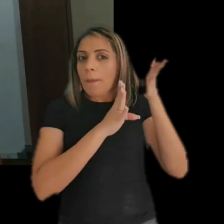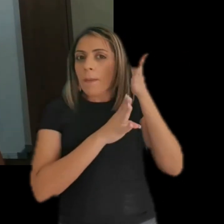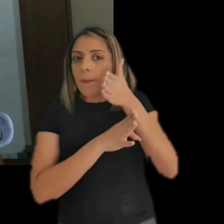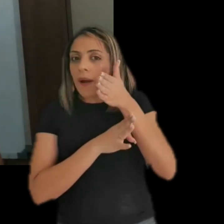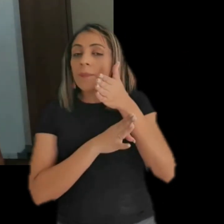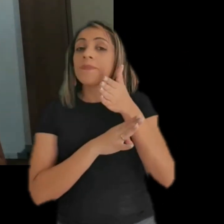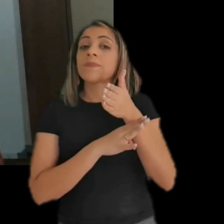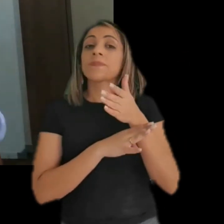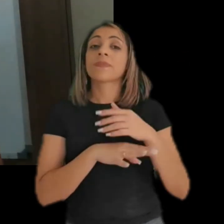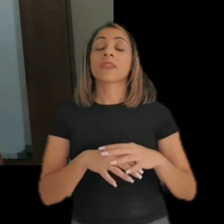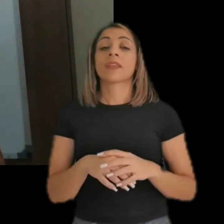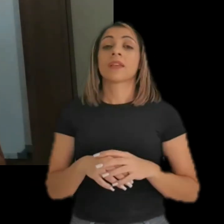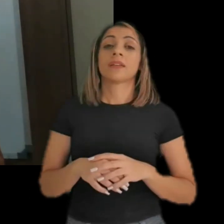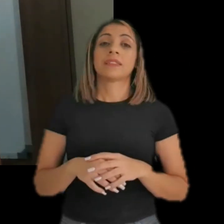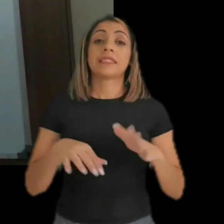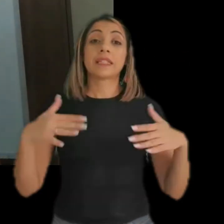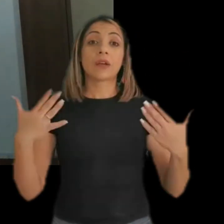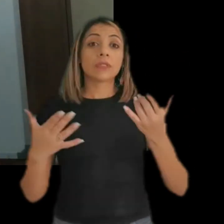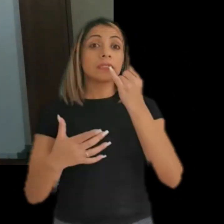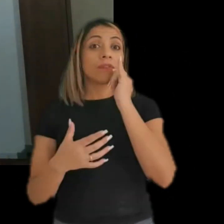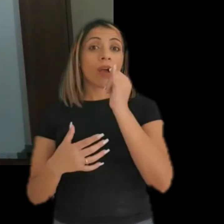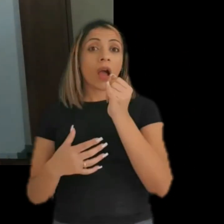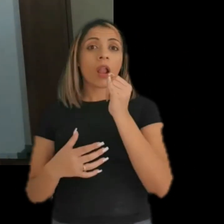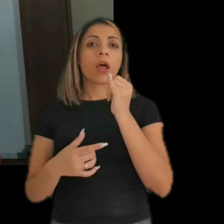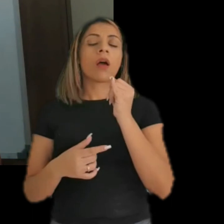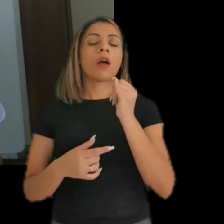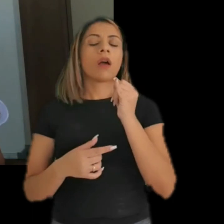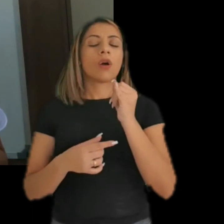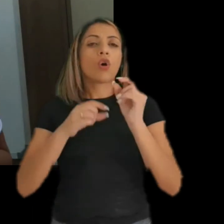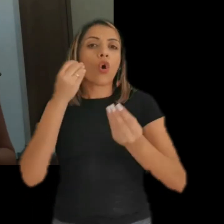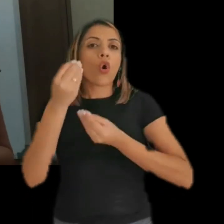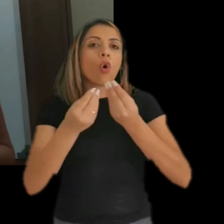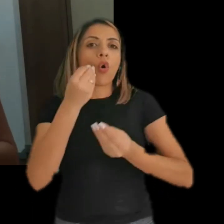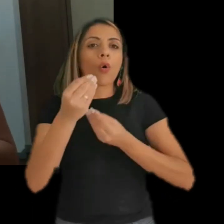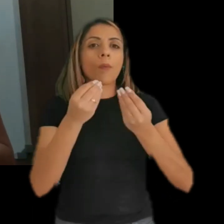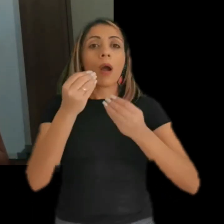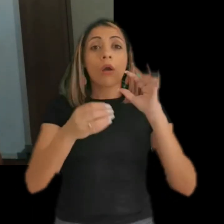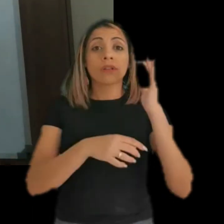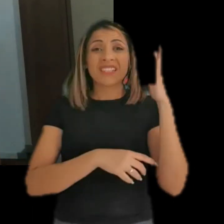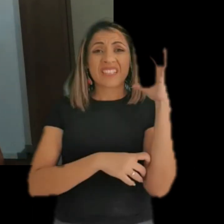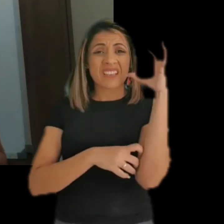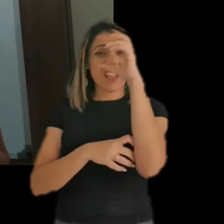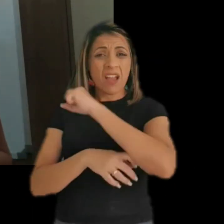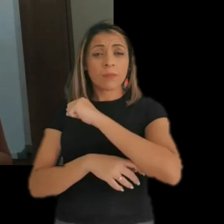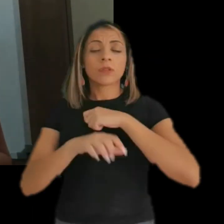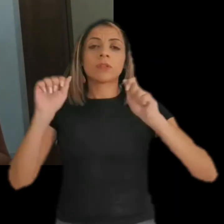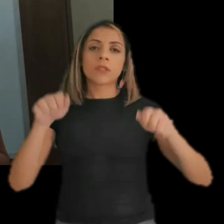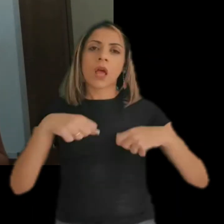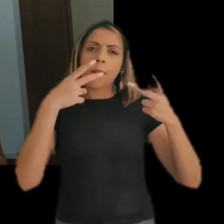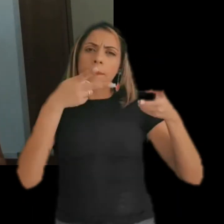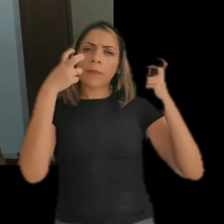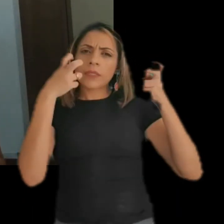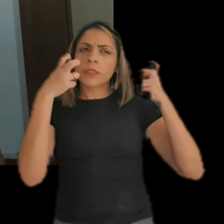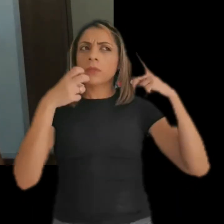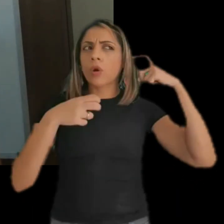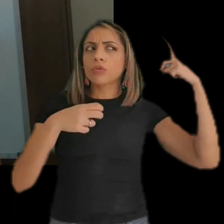assim, longo, mas que acontece muito rapidamente, em fração de segundos, a gente consegue, após produzir um som, o nosso cérebro já interpreta o que é